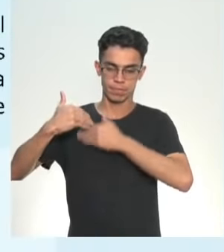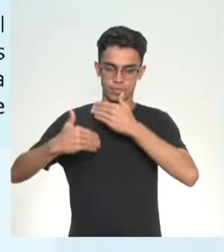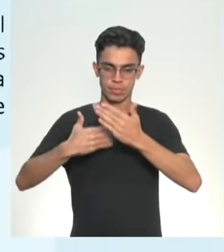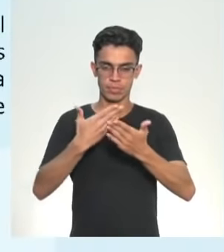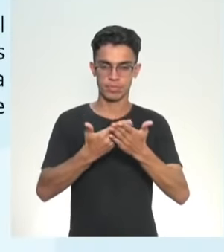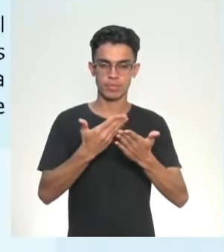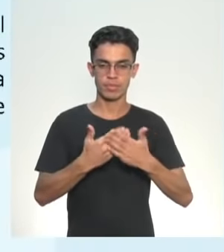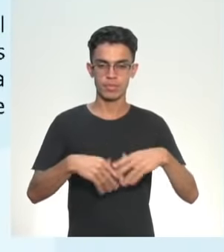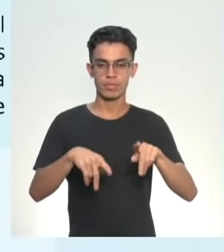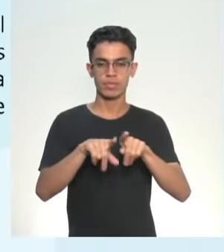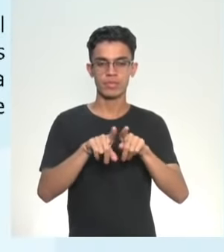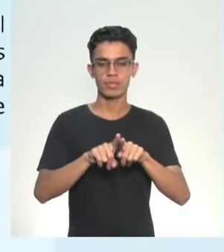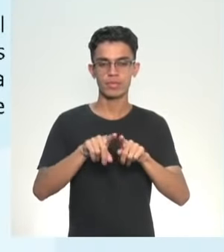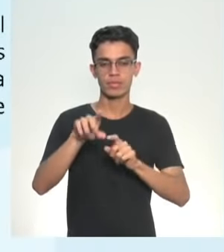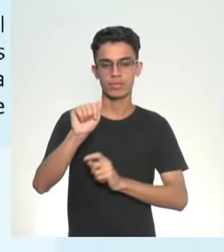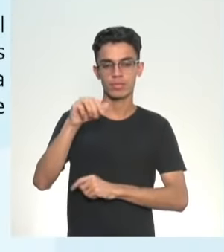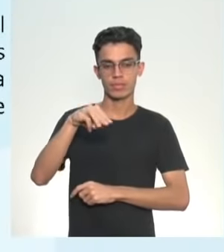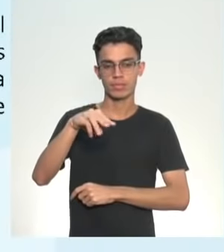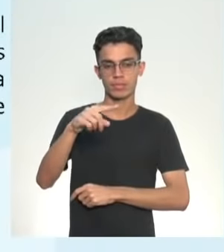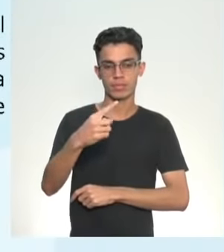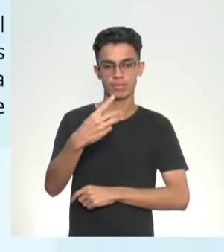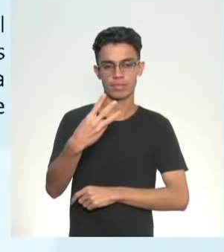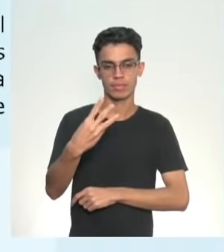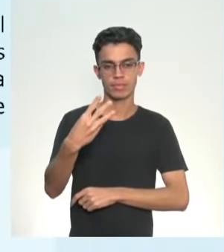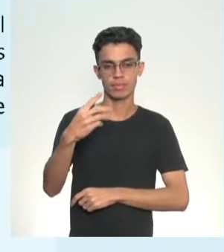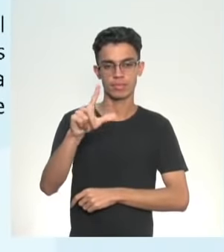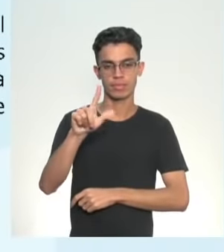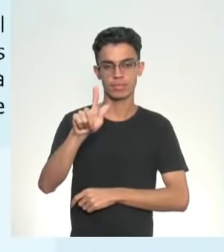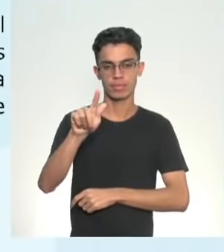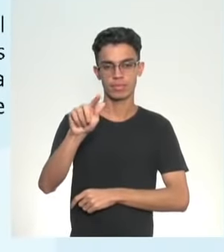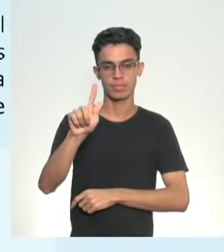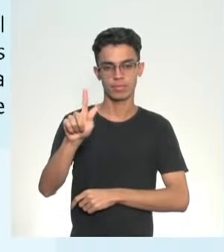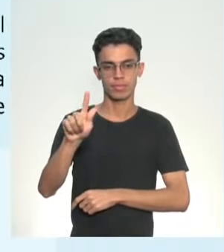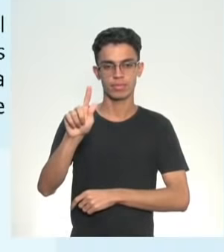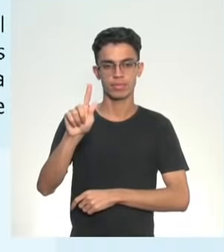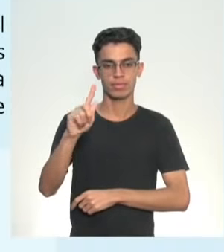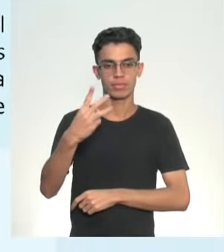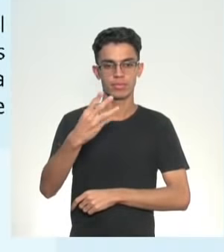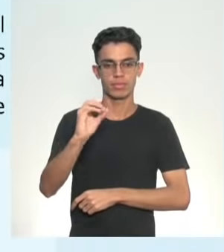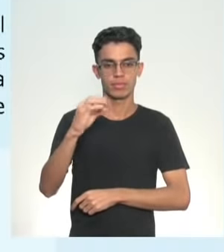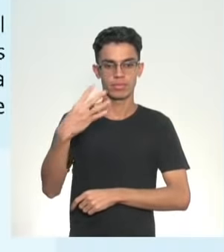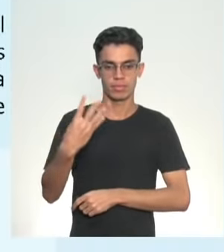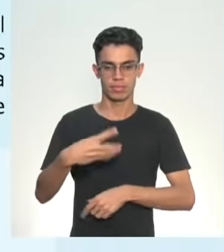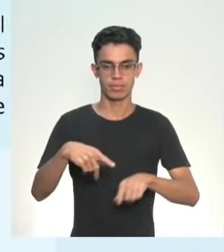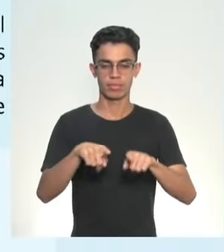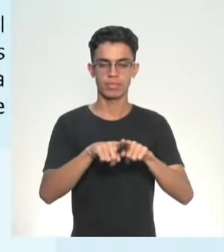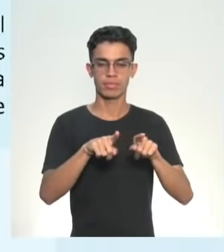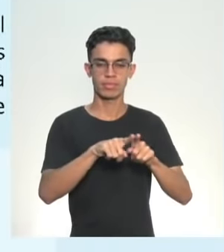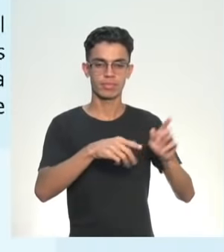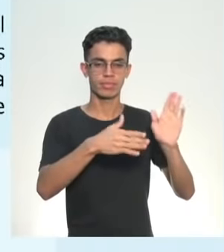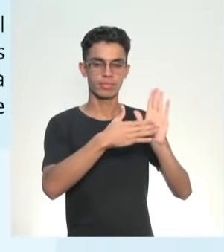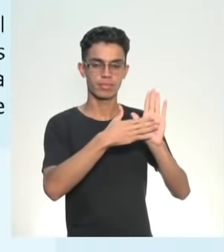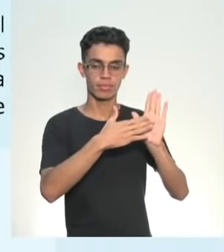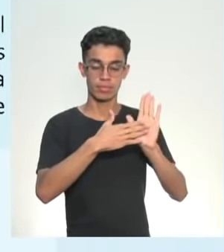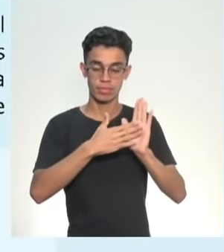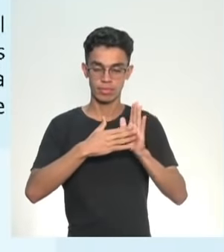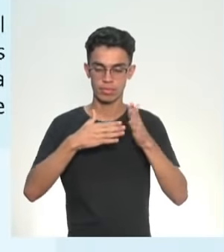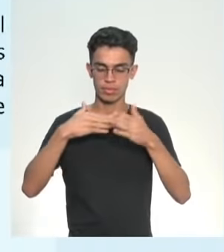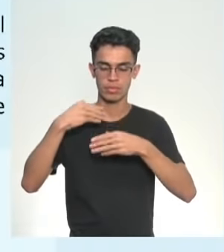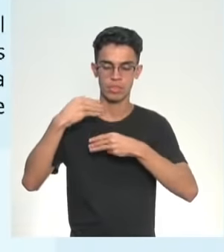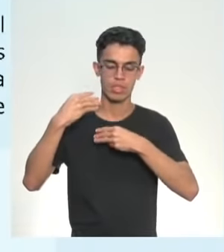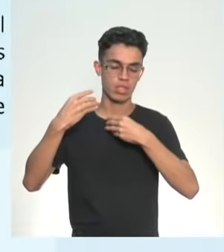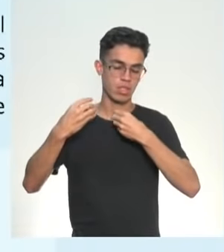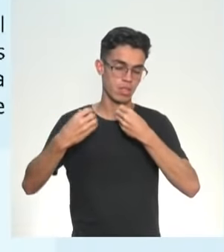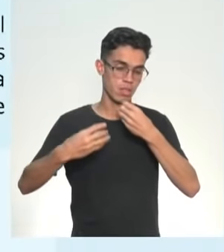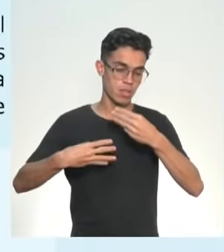e nós temos também a M13 LG G3 04 ela vai também permear e o nosso bimestre